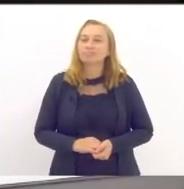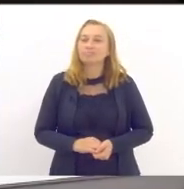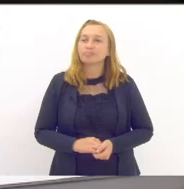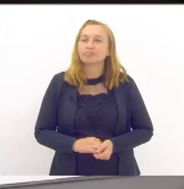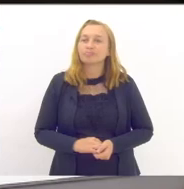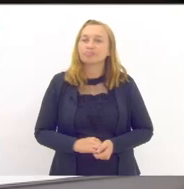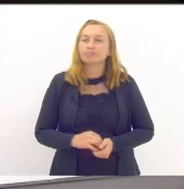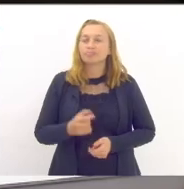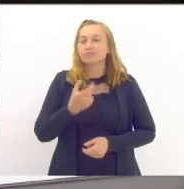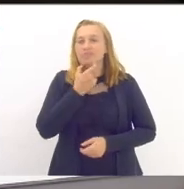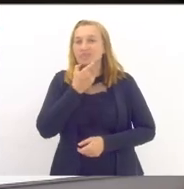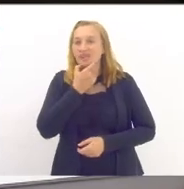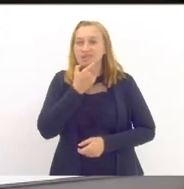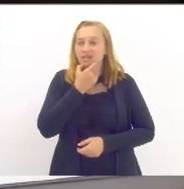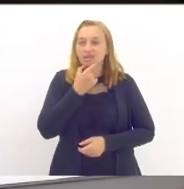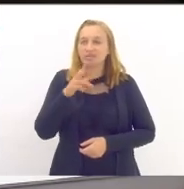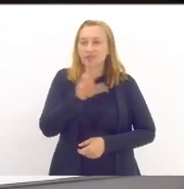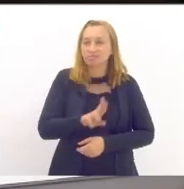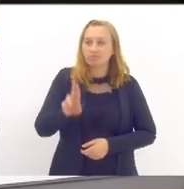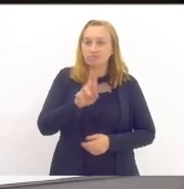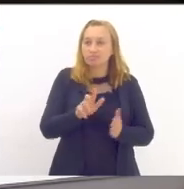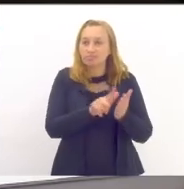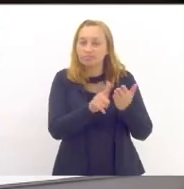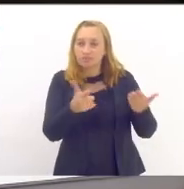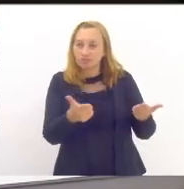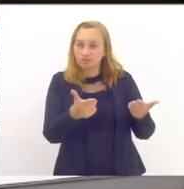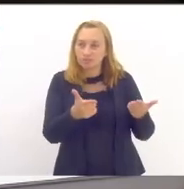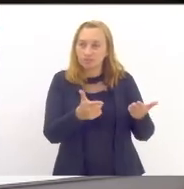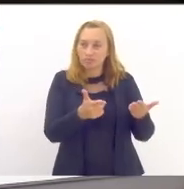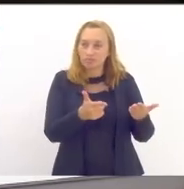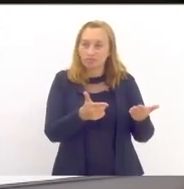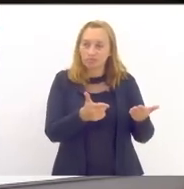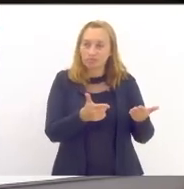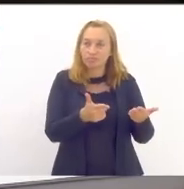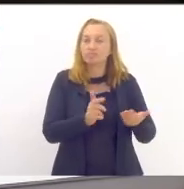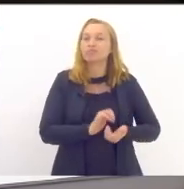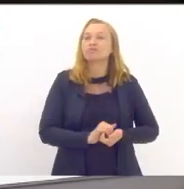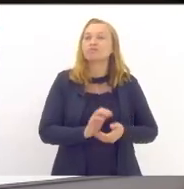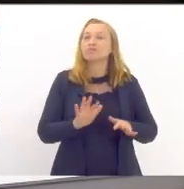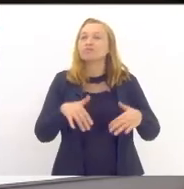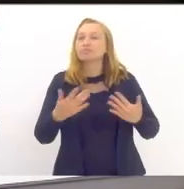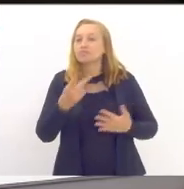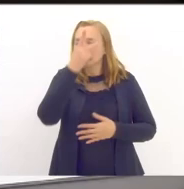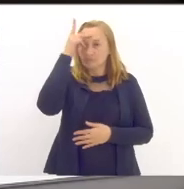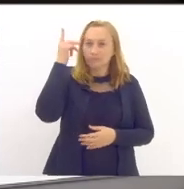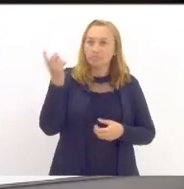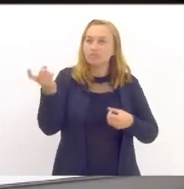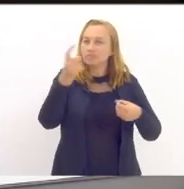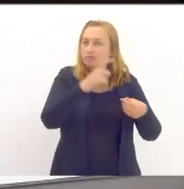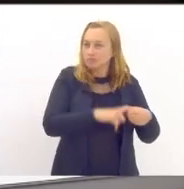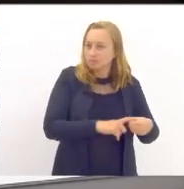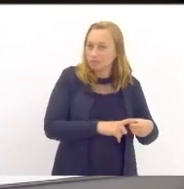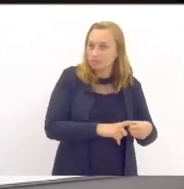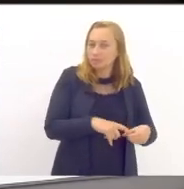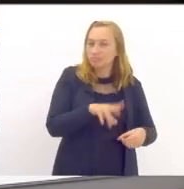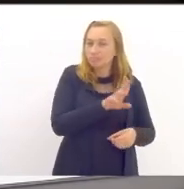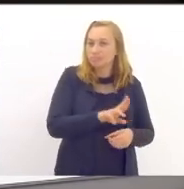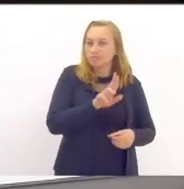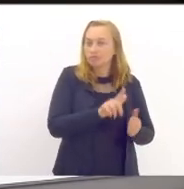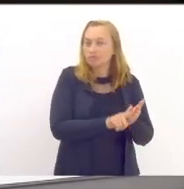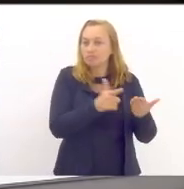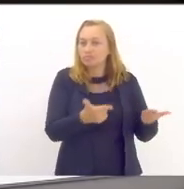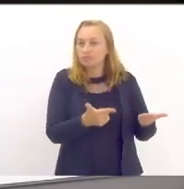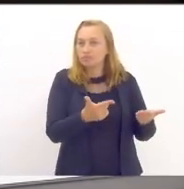na Inglaterra, se usava o jornal, e quando as pessoas voltavam, usavam o jornal